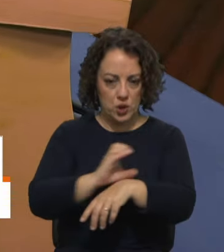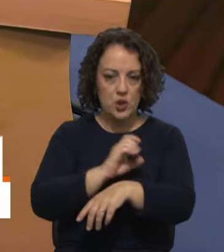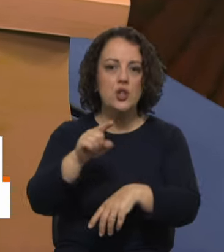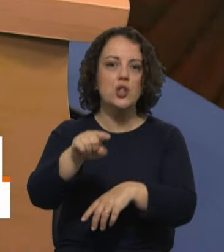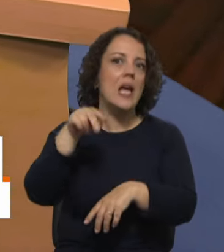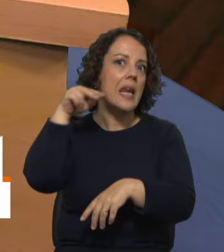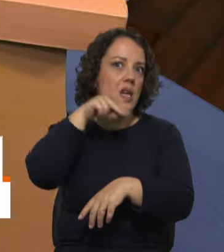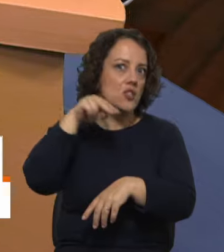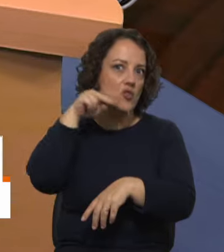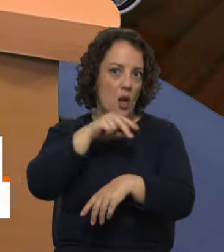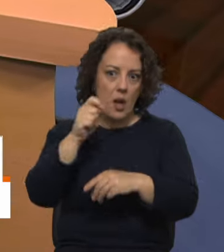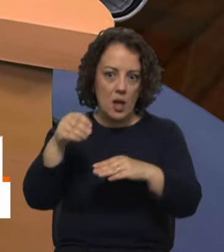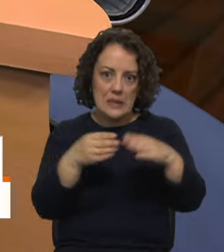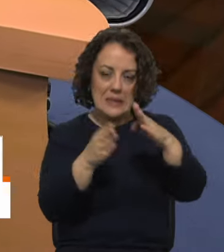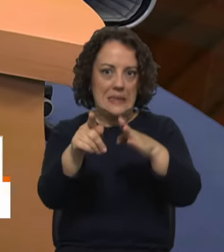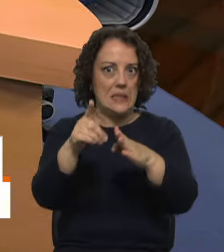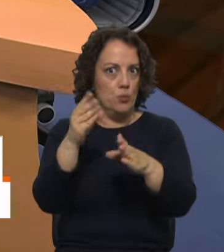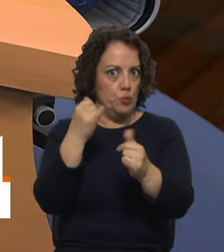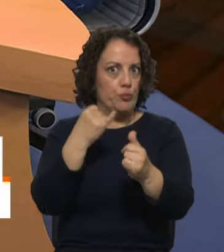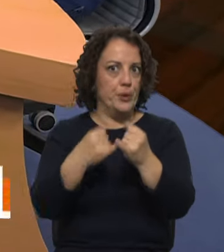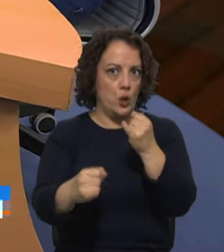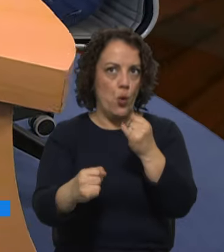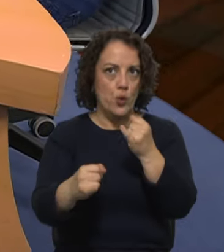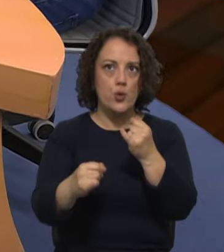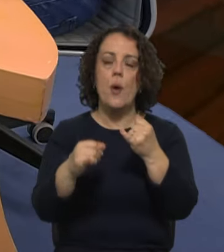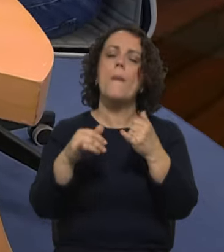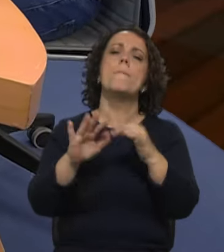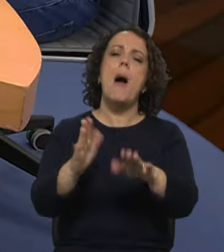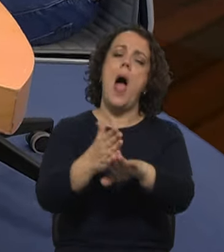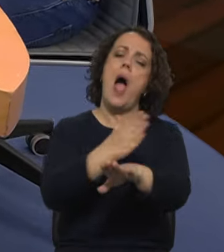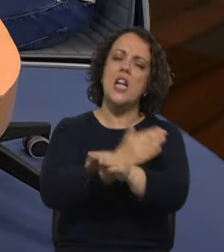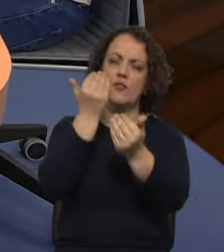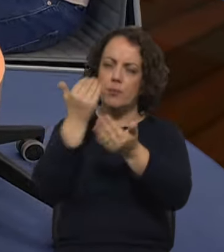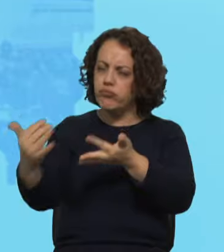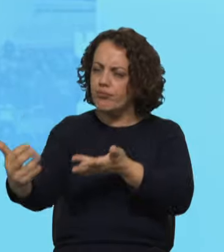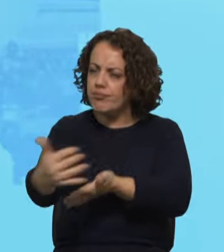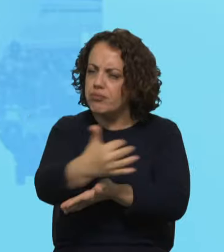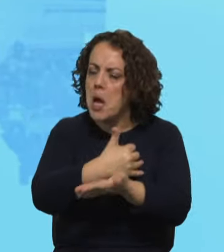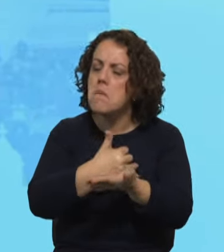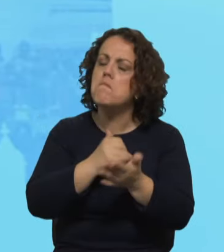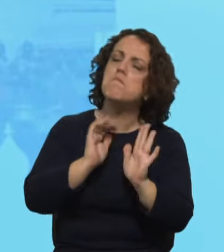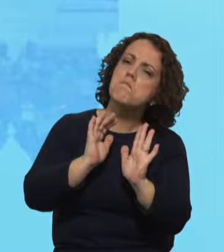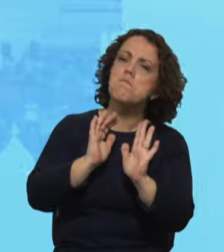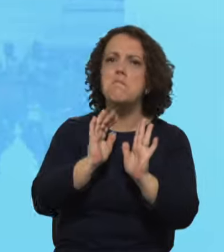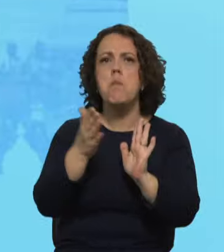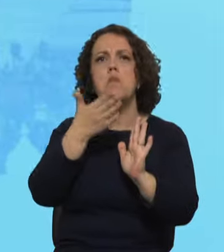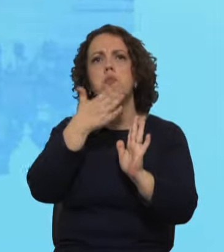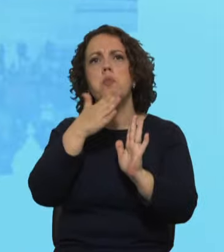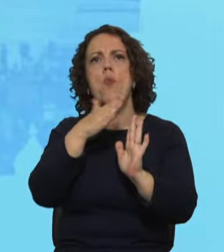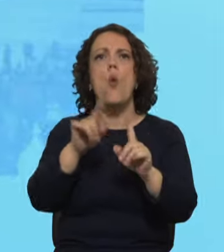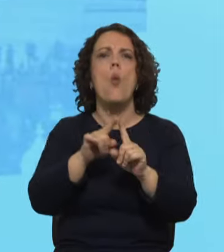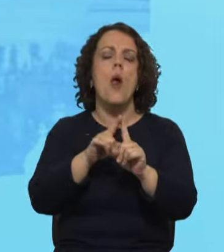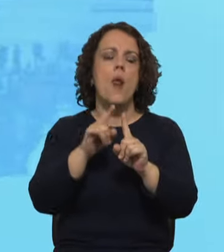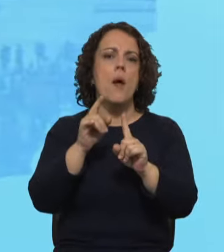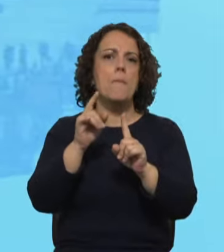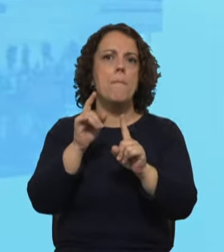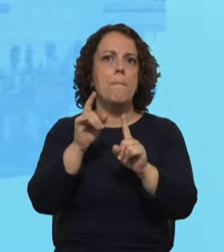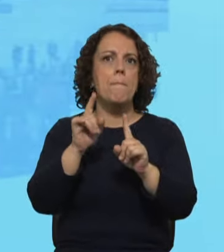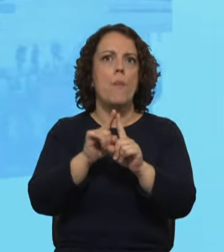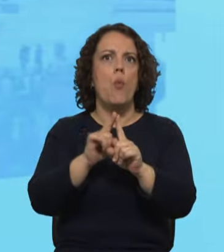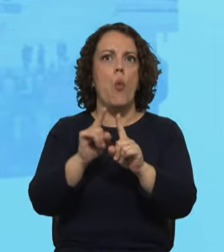está altamente desaconselhada mas depois de termos recolhido muita informação percebemos que a situação não era assim tão má ou não iria envolver nunca